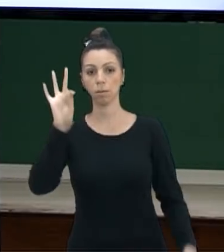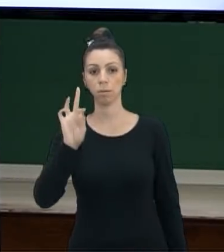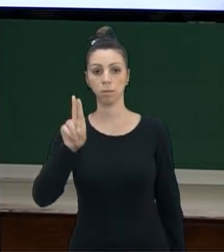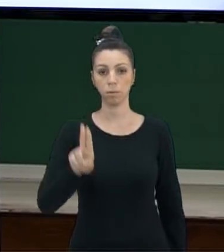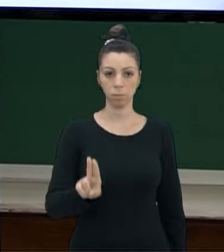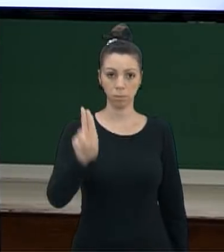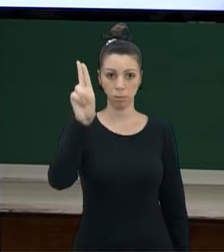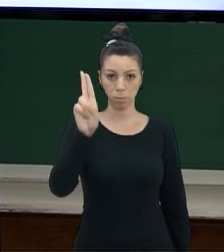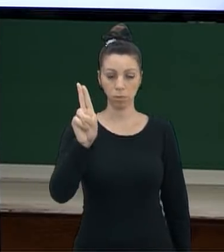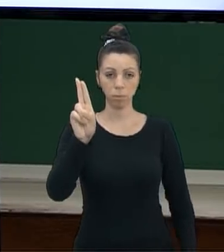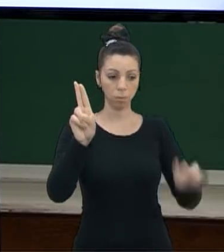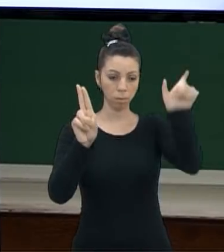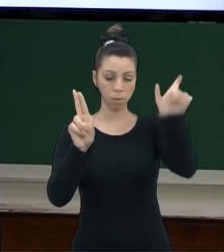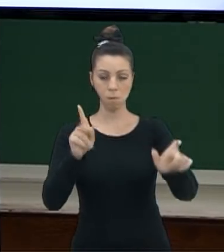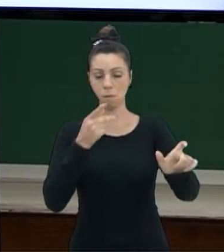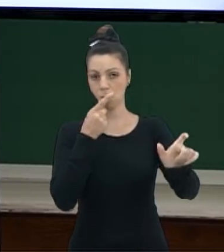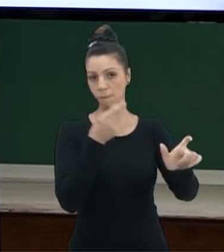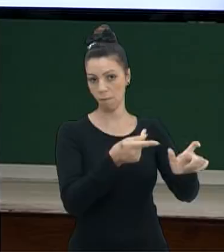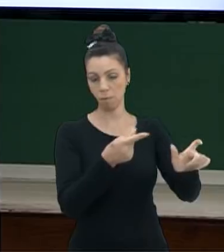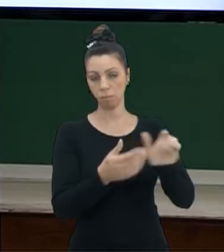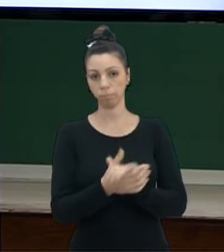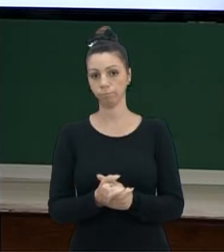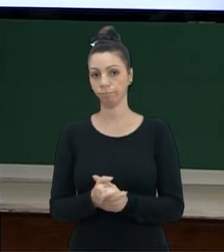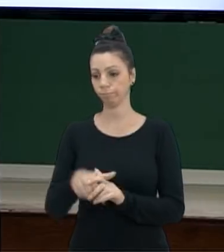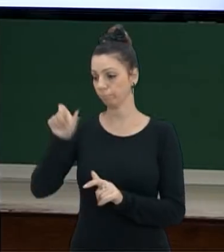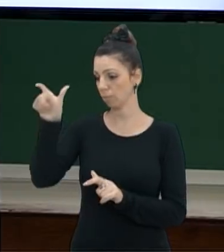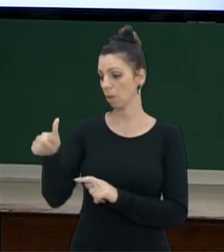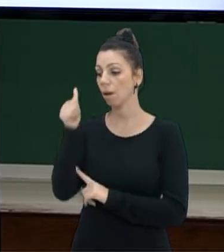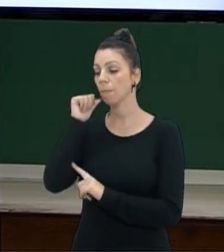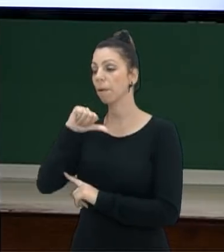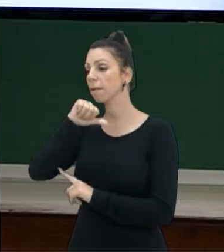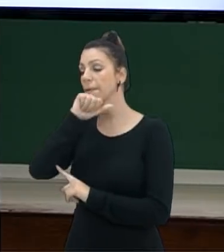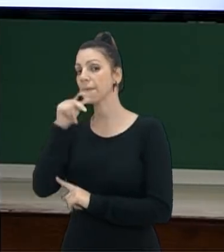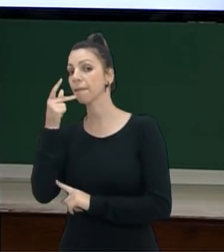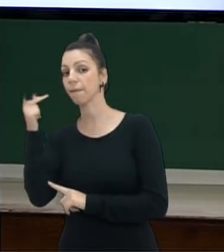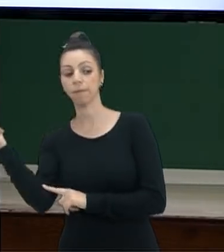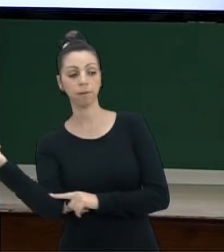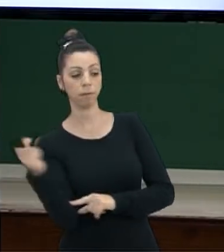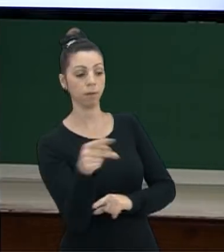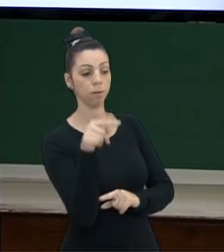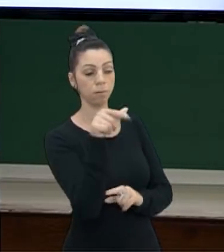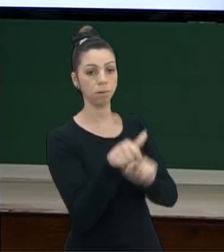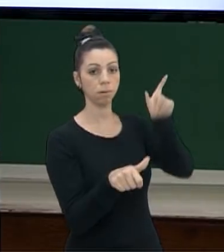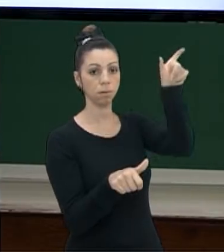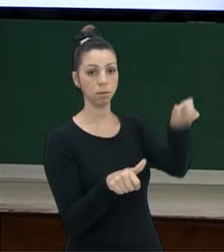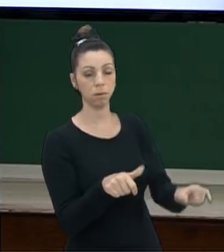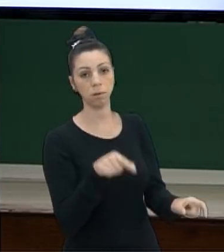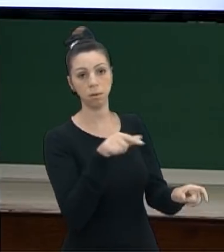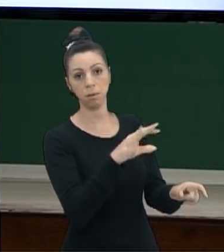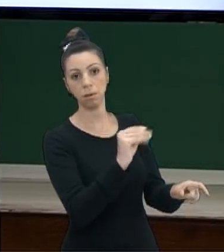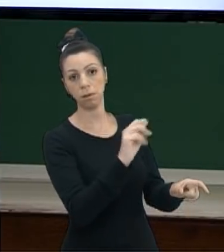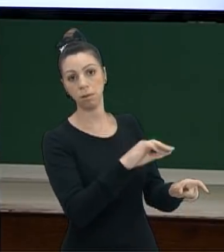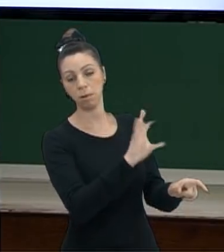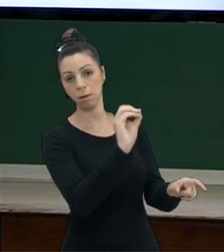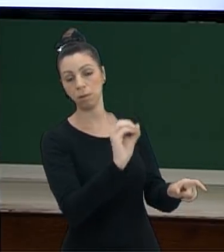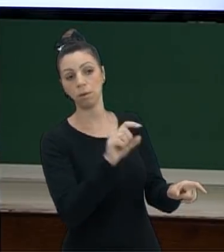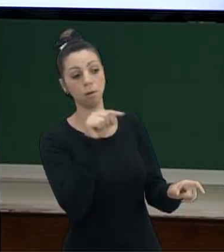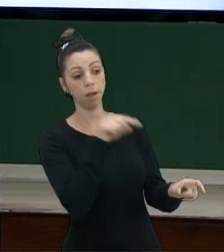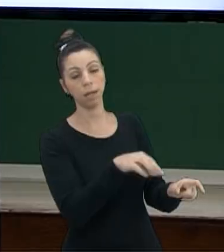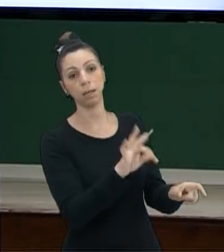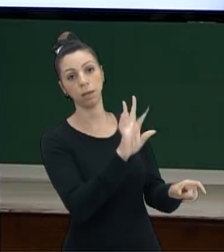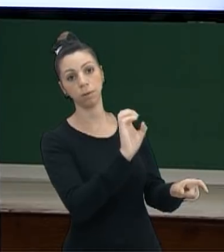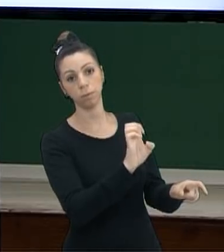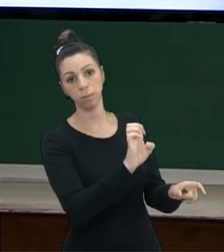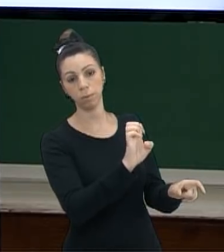pessoa com quem eu estou falando. A mãe não está falando com a Carol? A Carol não é um tu? Então, queria te pedir